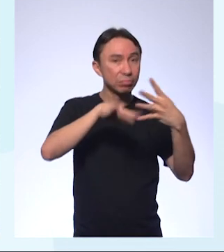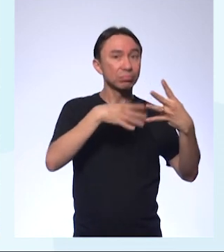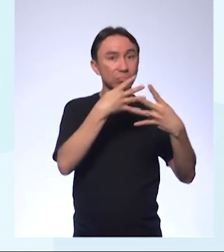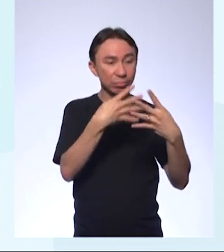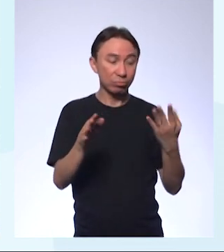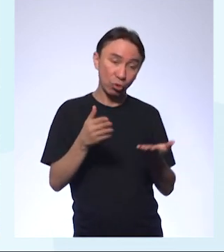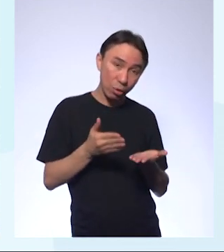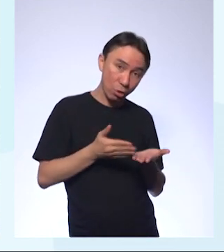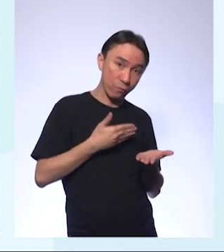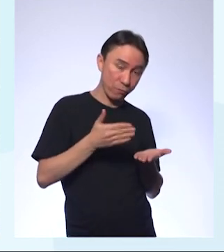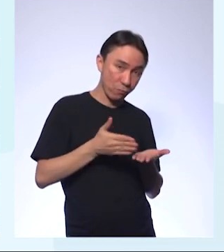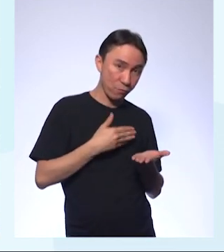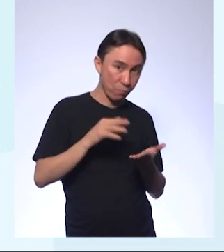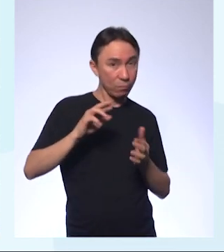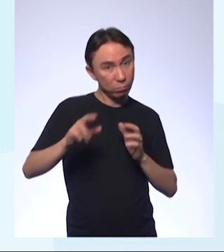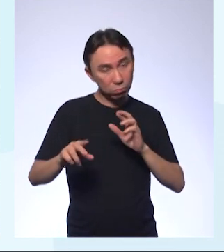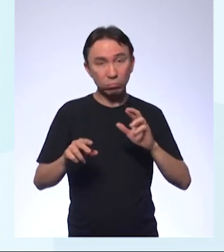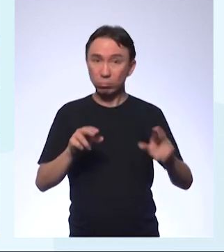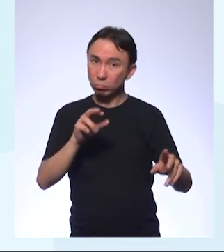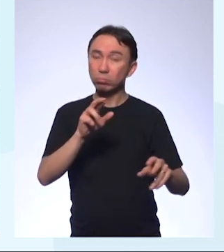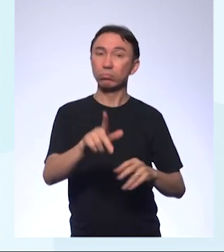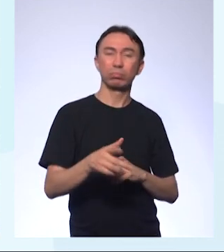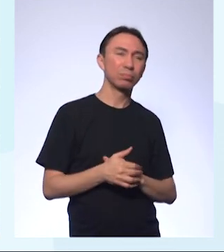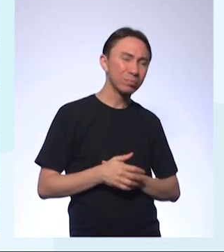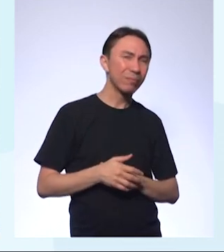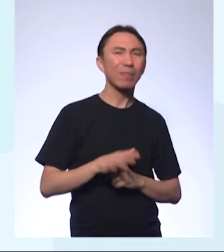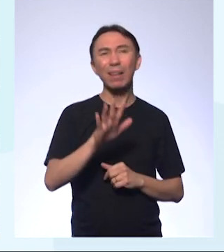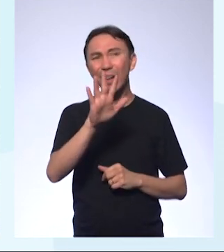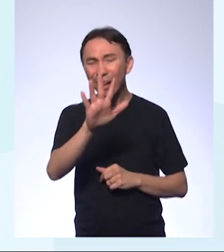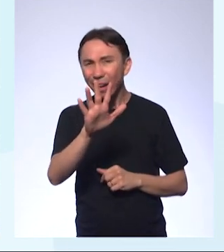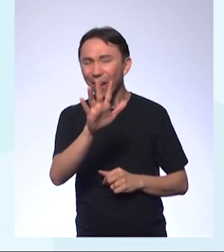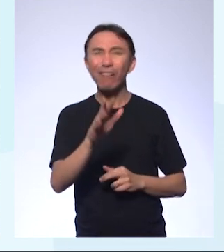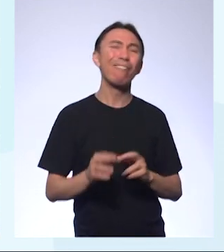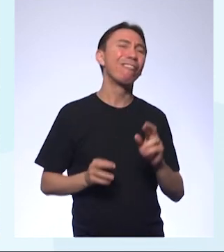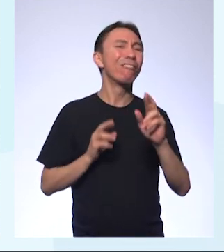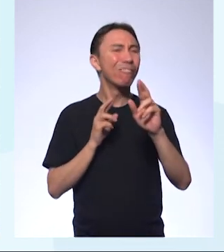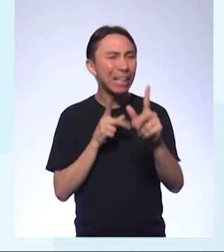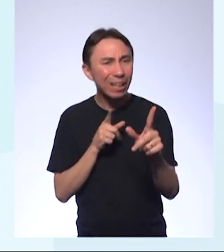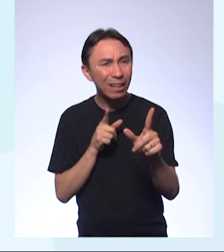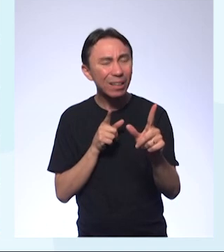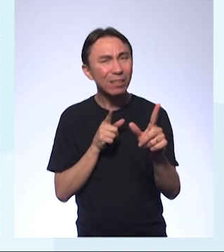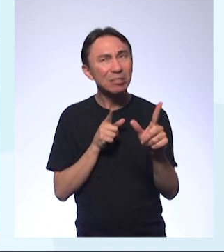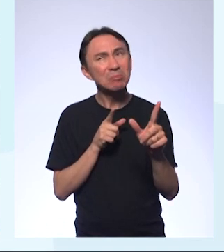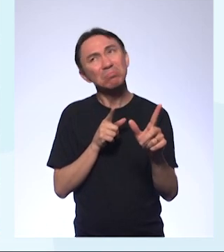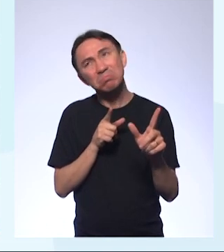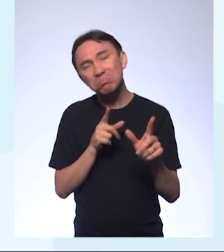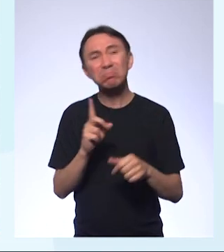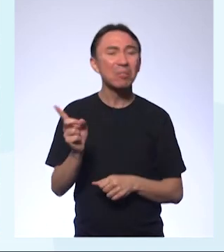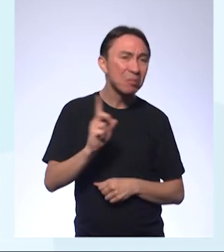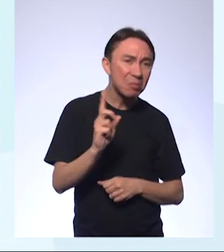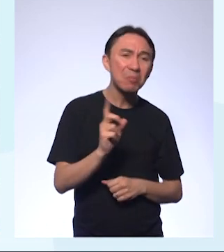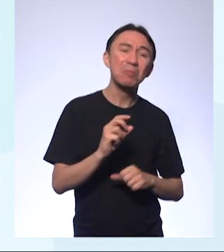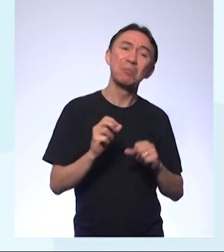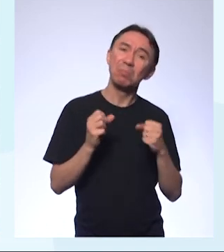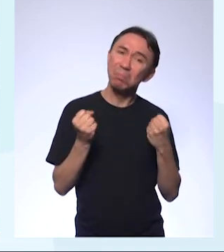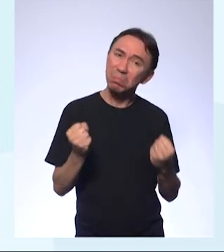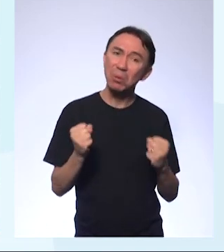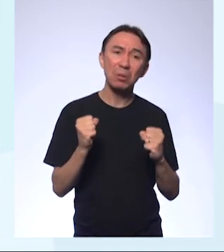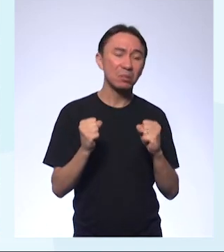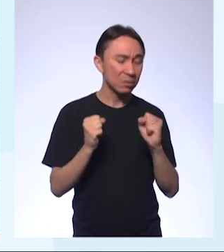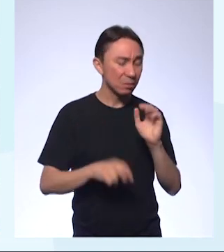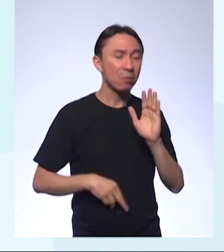outro. Tem alguma diferença? Não, as pessoas elas podem representar as